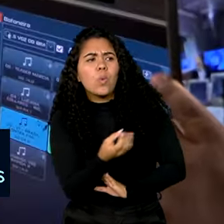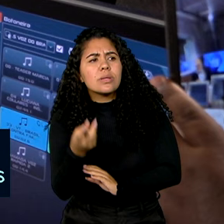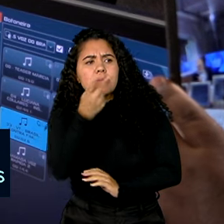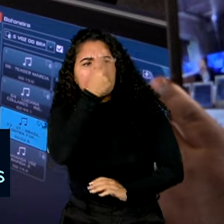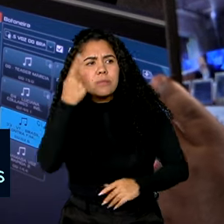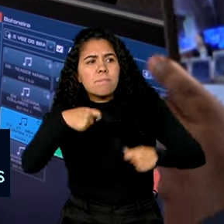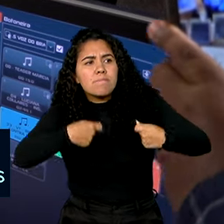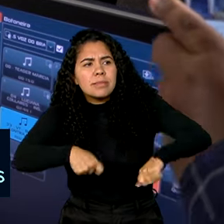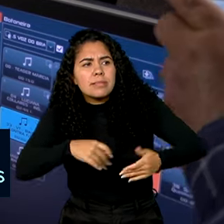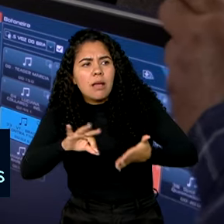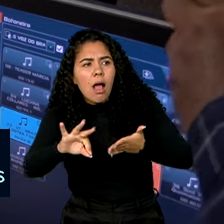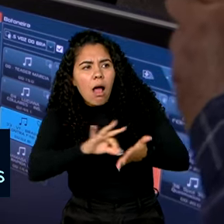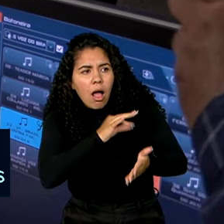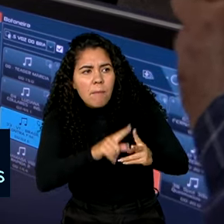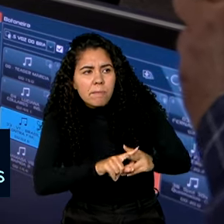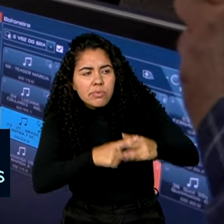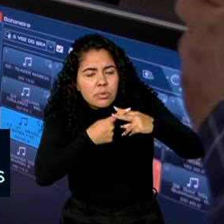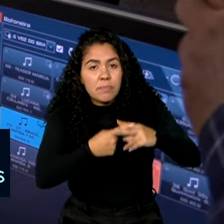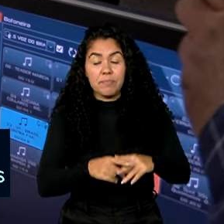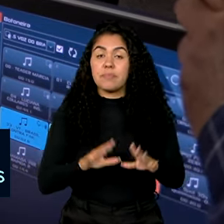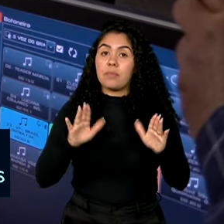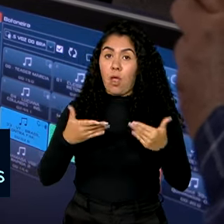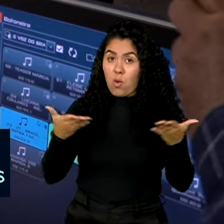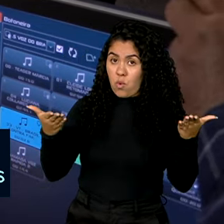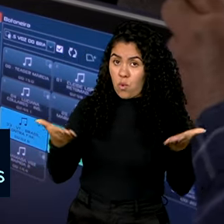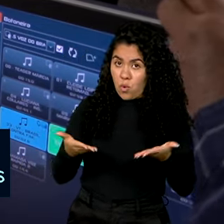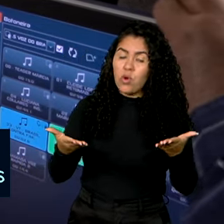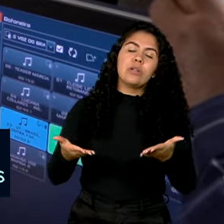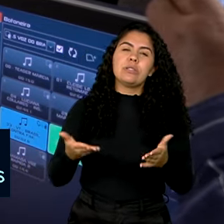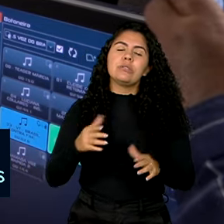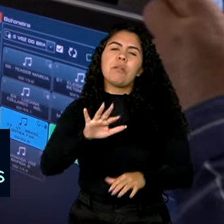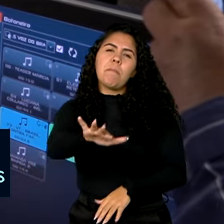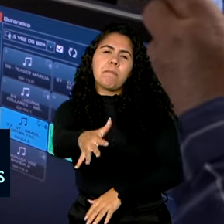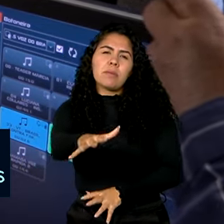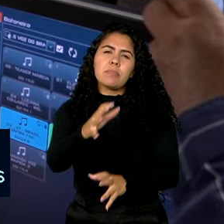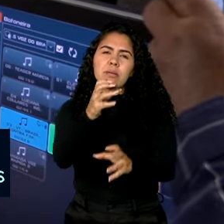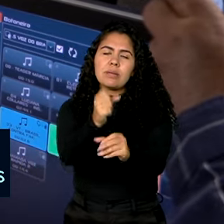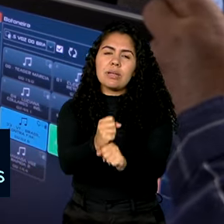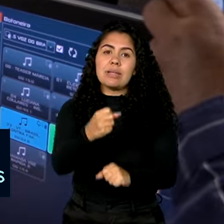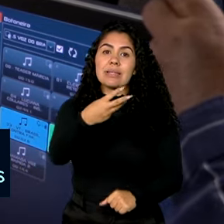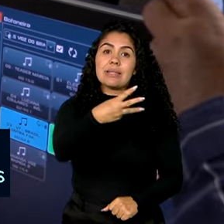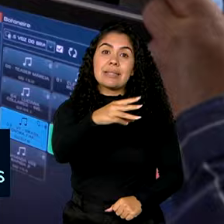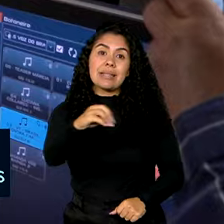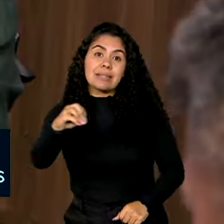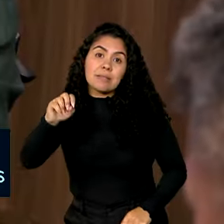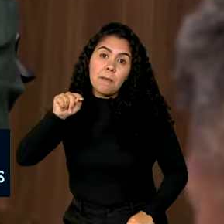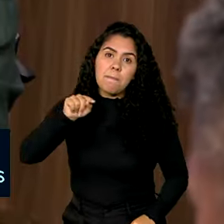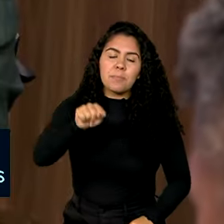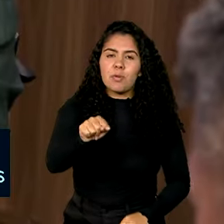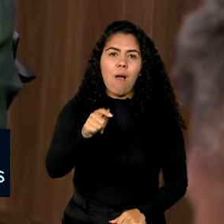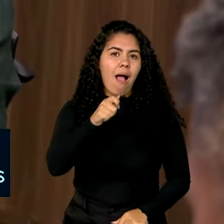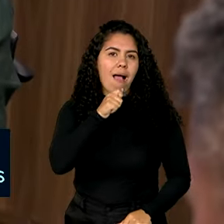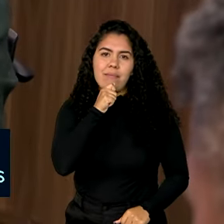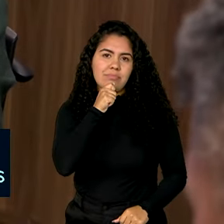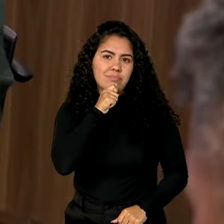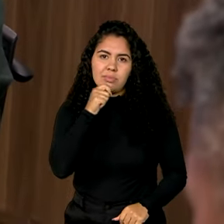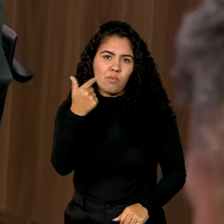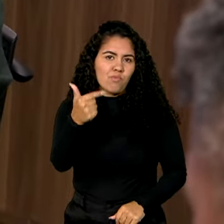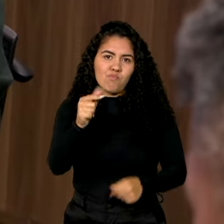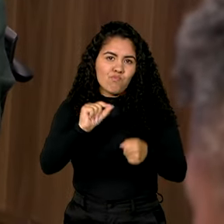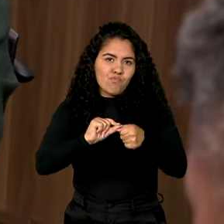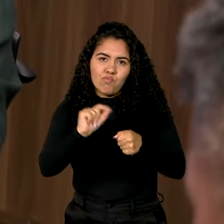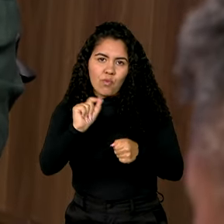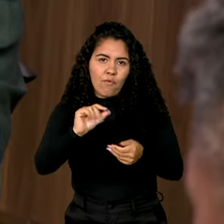situação hoje paraa inscrição no cadastro único aproximadamente 300.000 pessoas ainda Precisam fazer essa